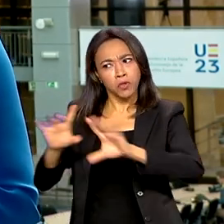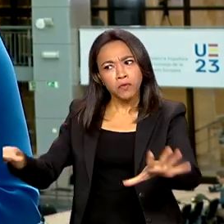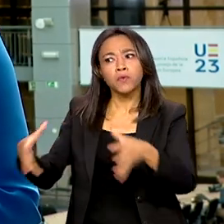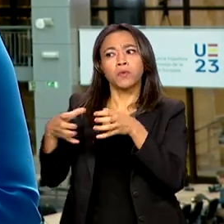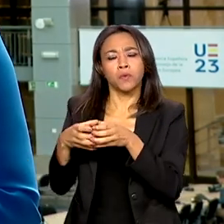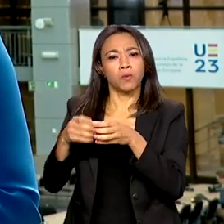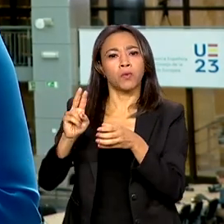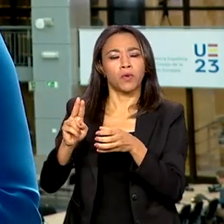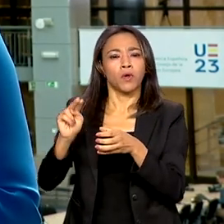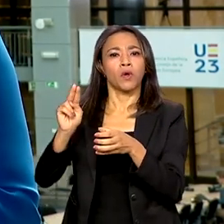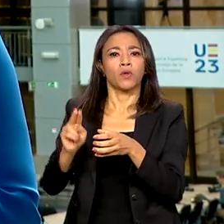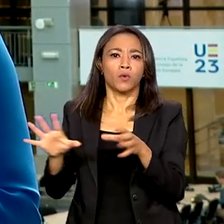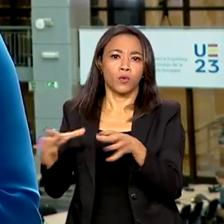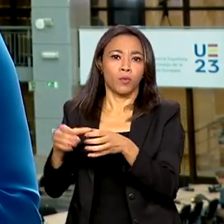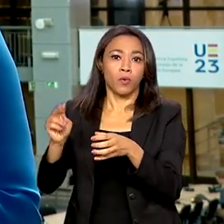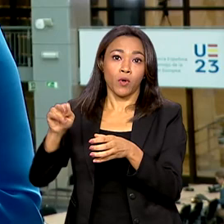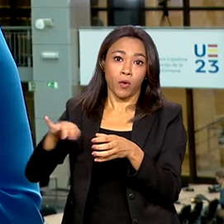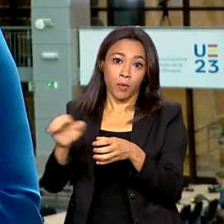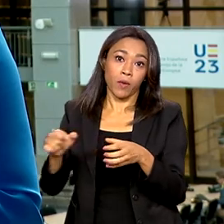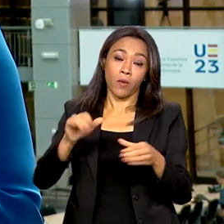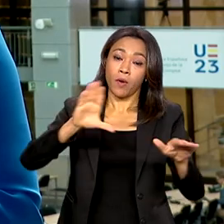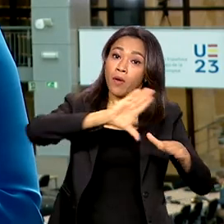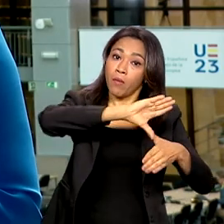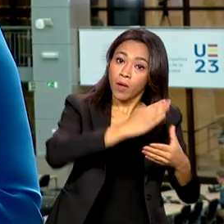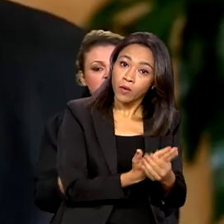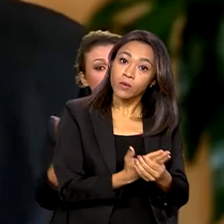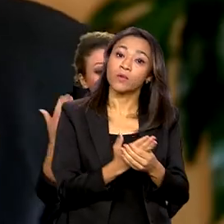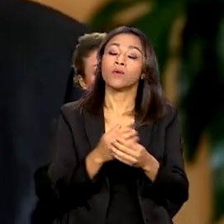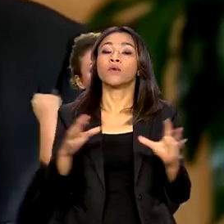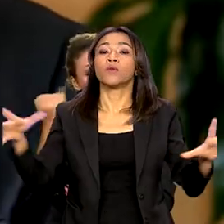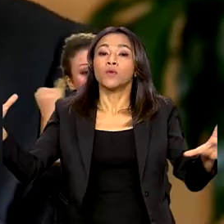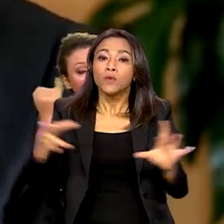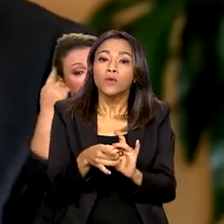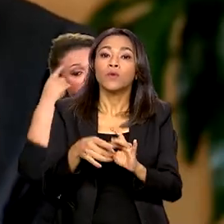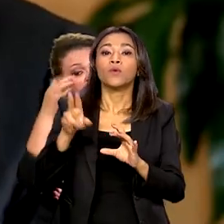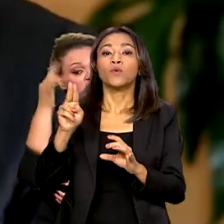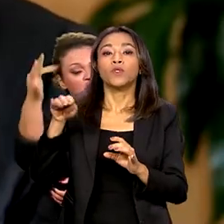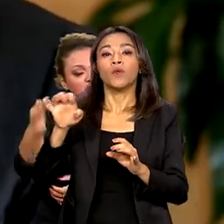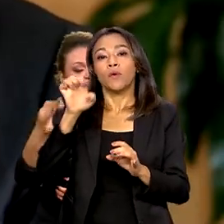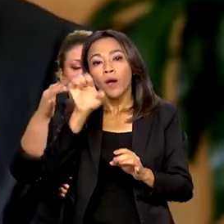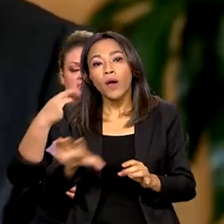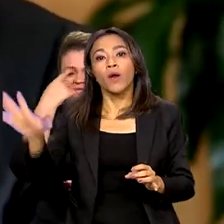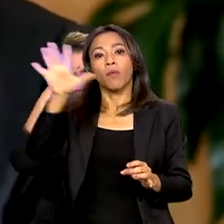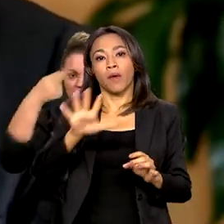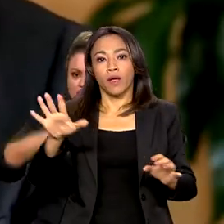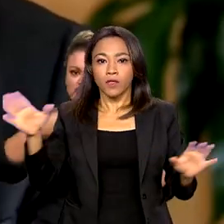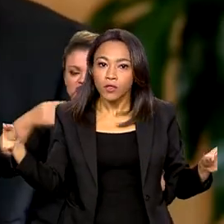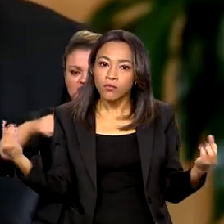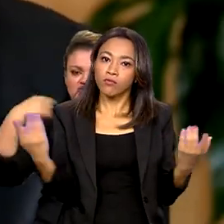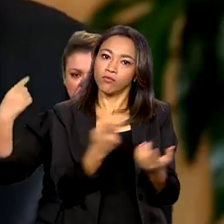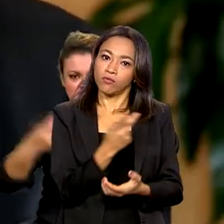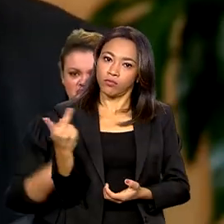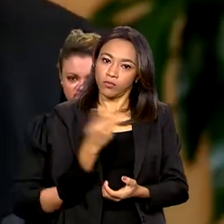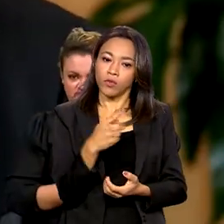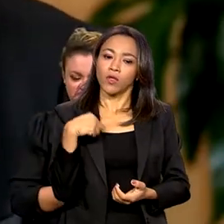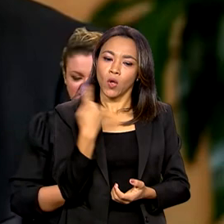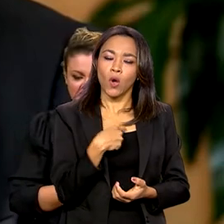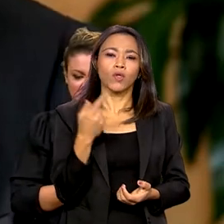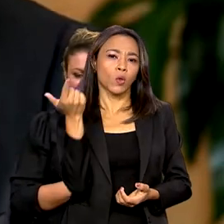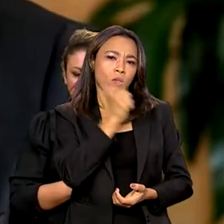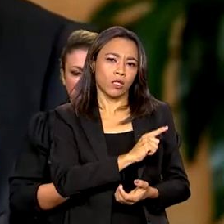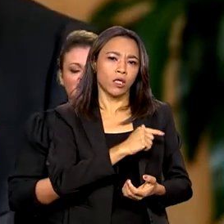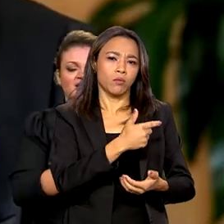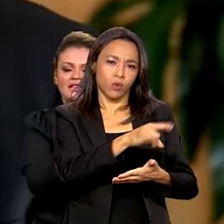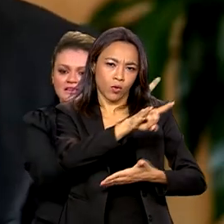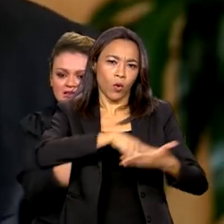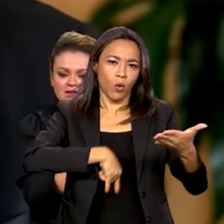sobre um acordo comercial Mercosul-União Europeia. Nós concluímos a pauta do Mercosul, já